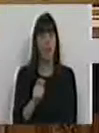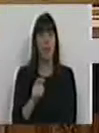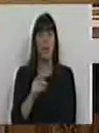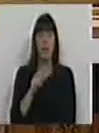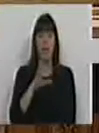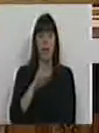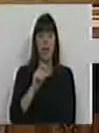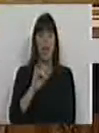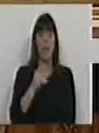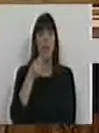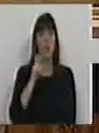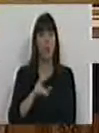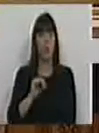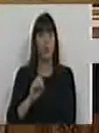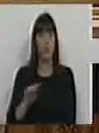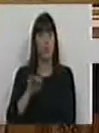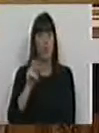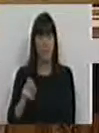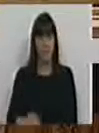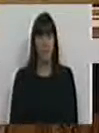Heitor de Sousa, faz favor.